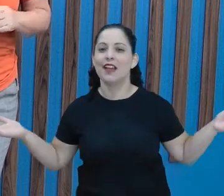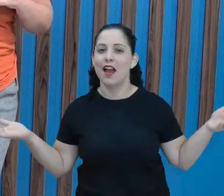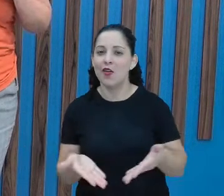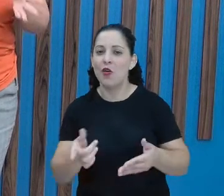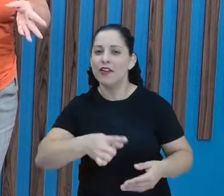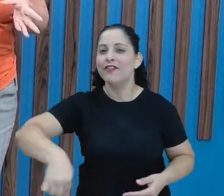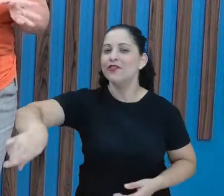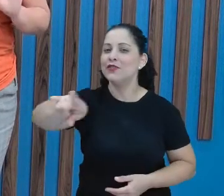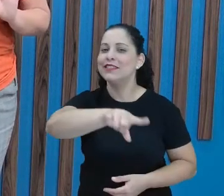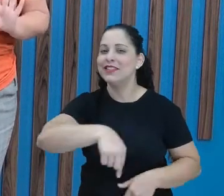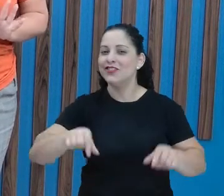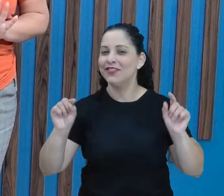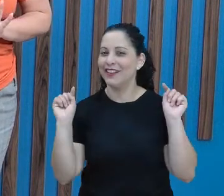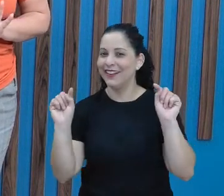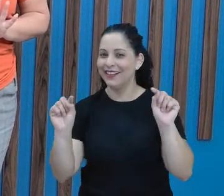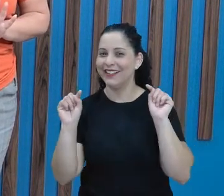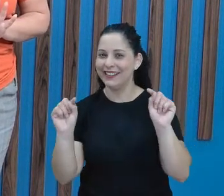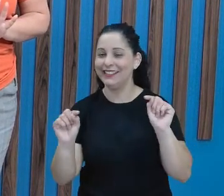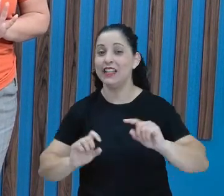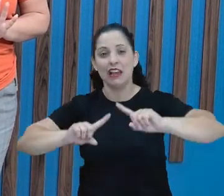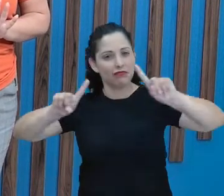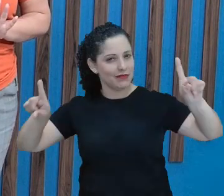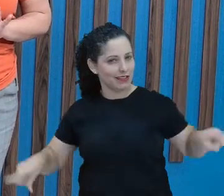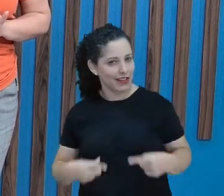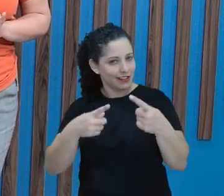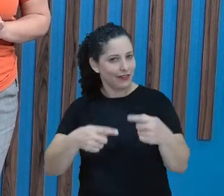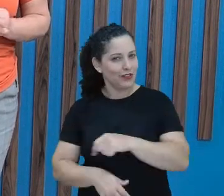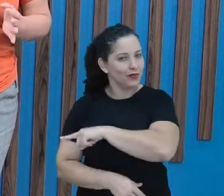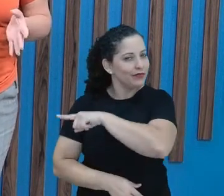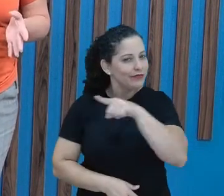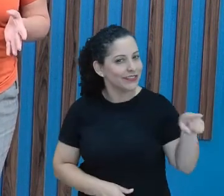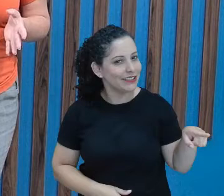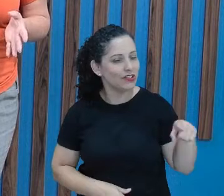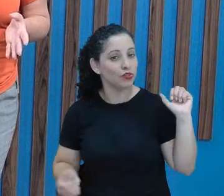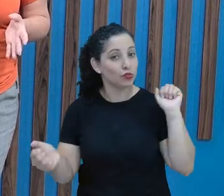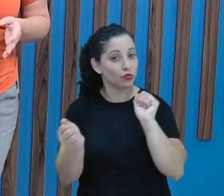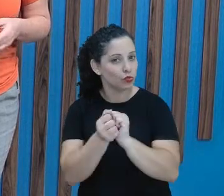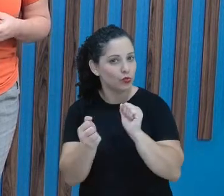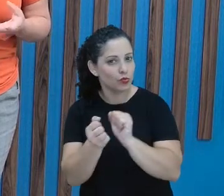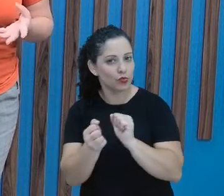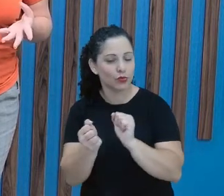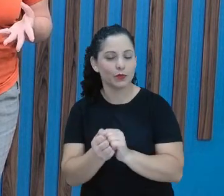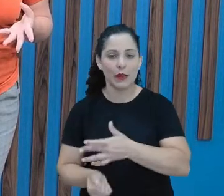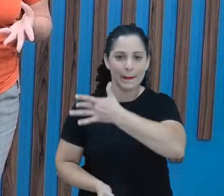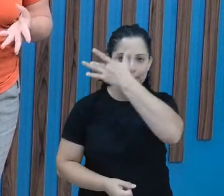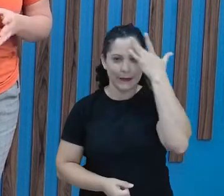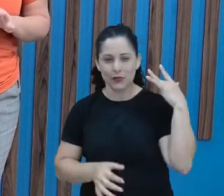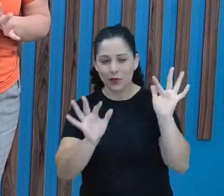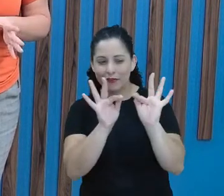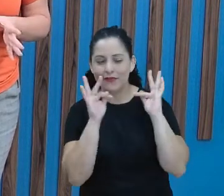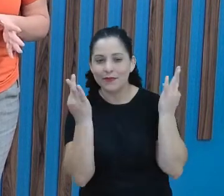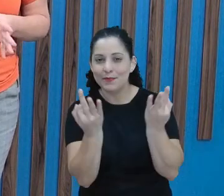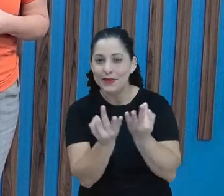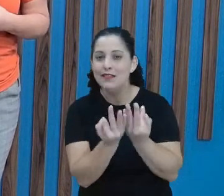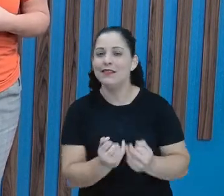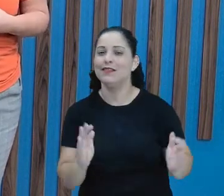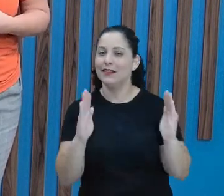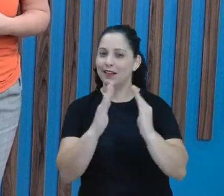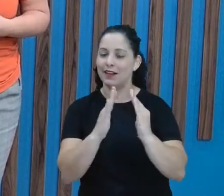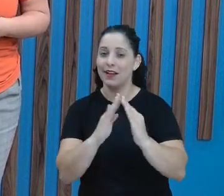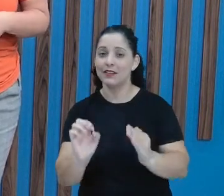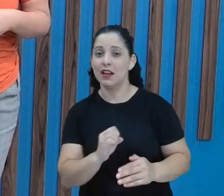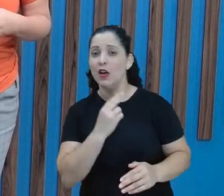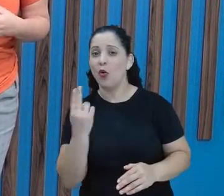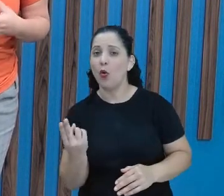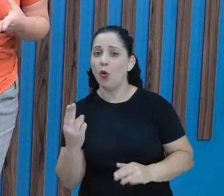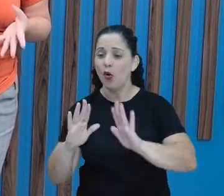Agora é com vocês, vou deixar aqui esse desafio para junto com alguém aí, adulto de casa ou